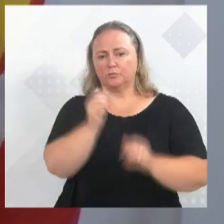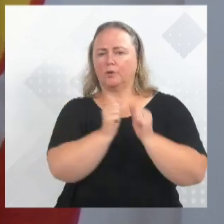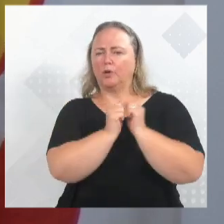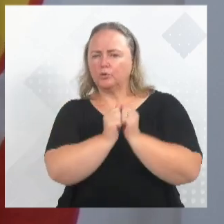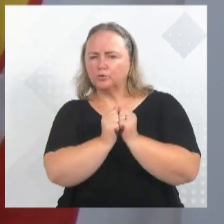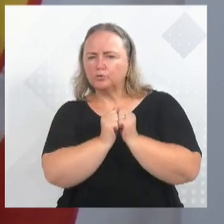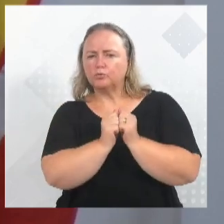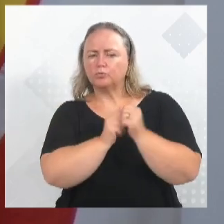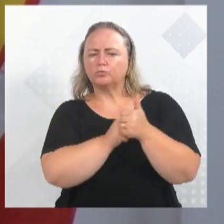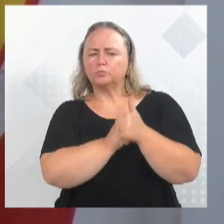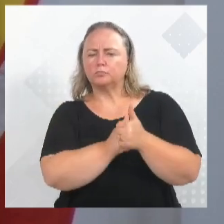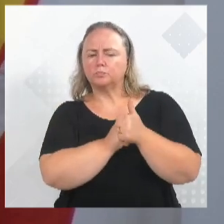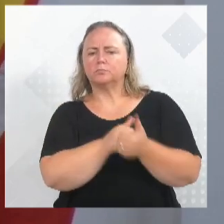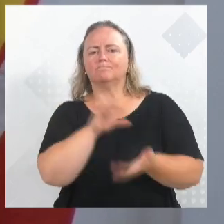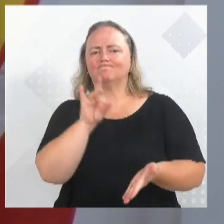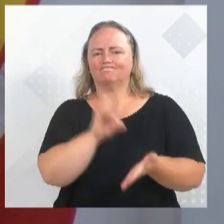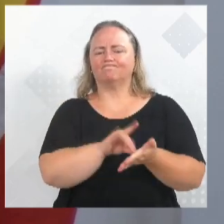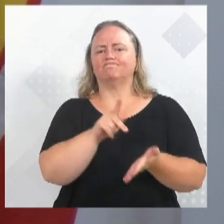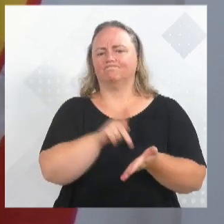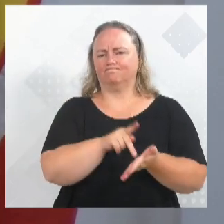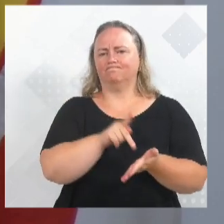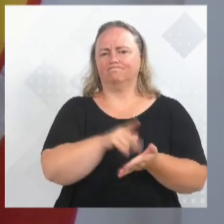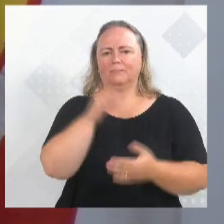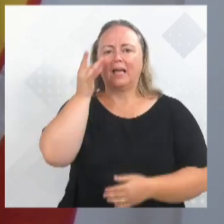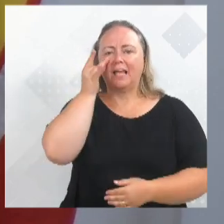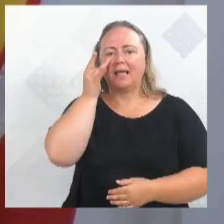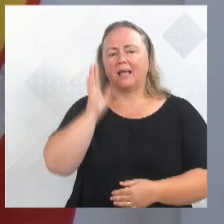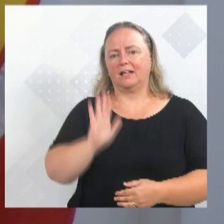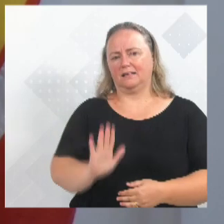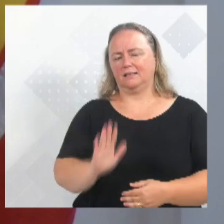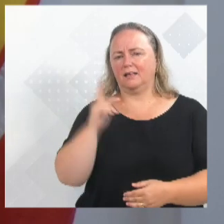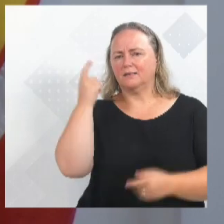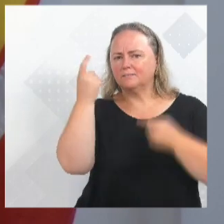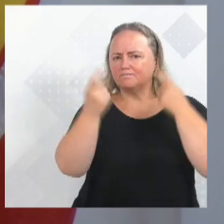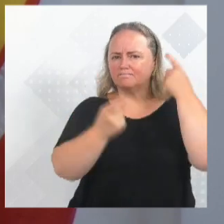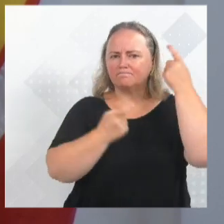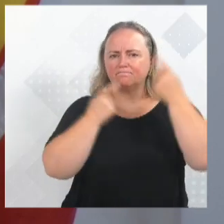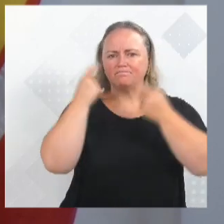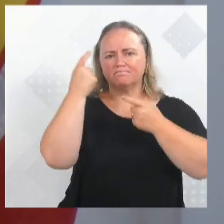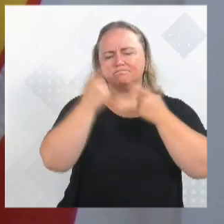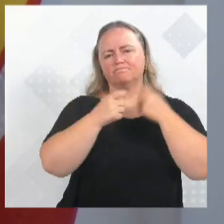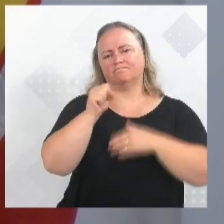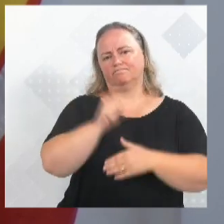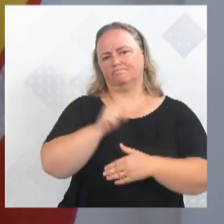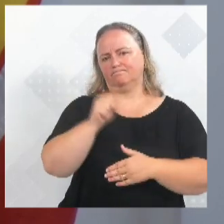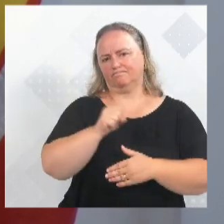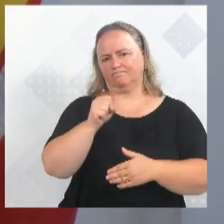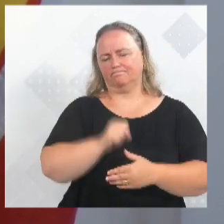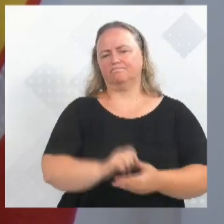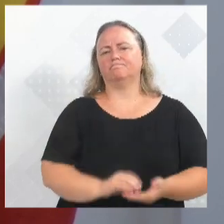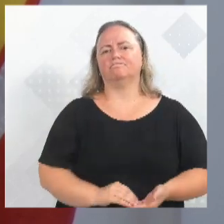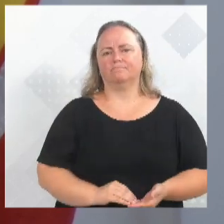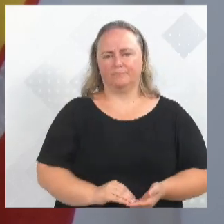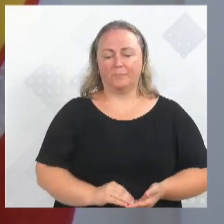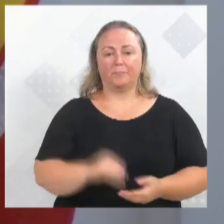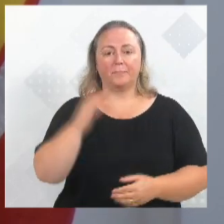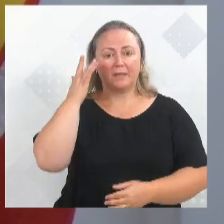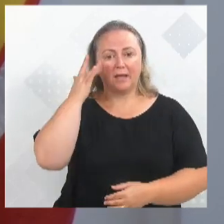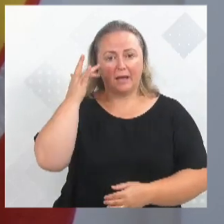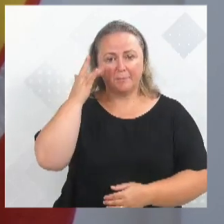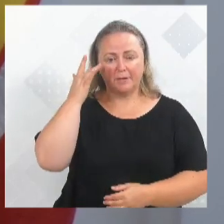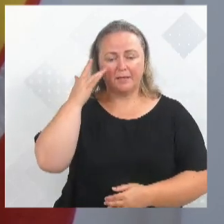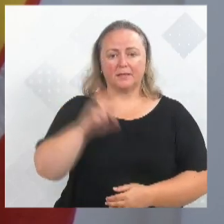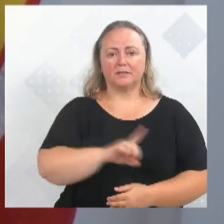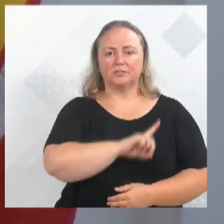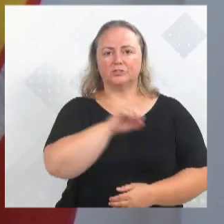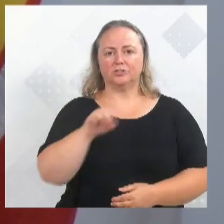Isso é uma verdade é uma realidade a nossa preocupação inclusive amanhã dia 23 eh vai